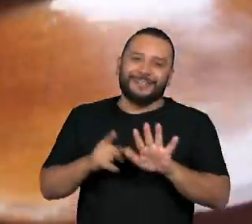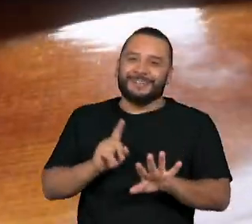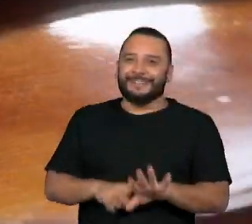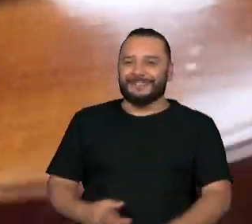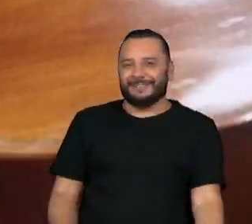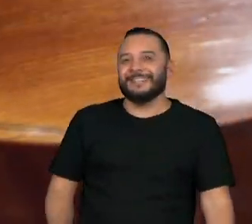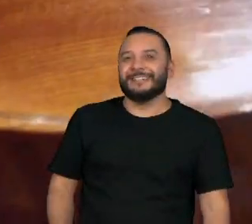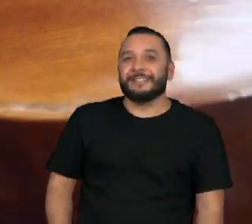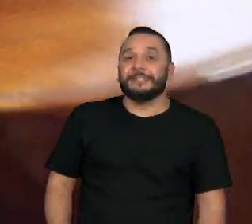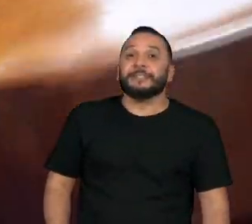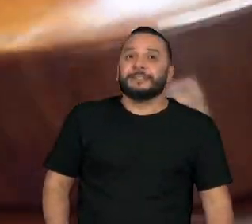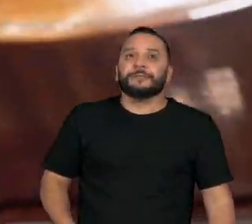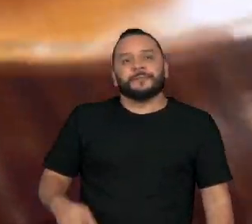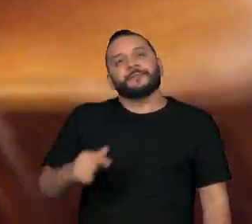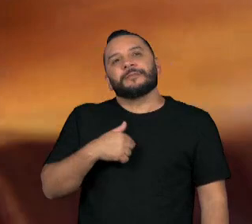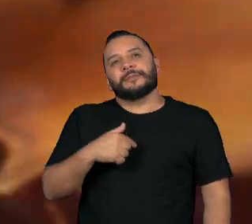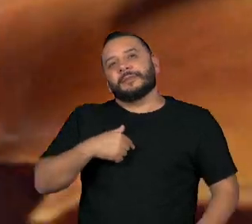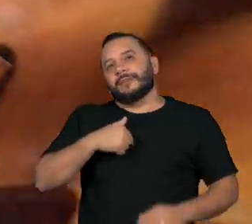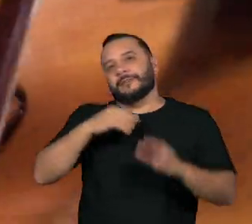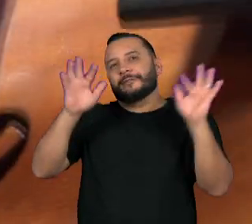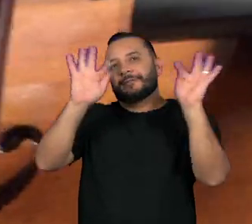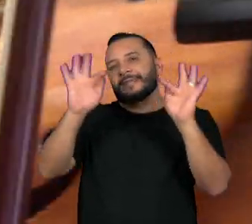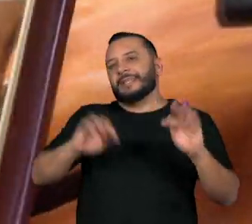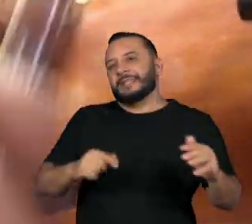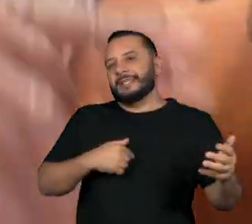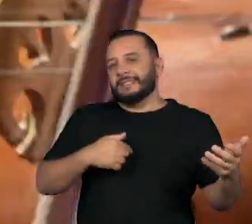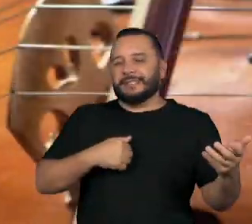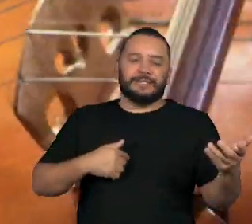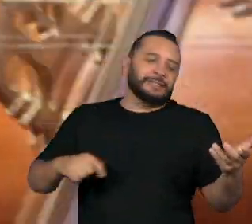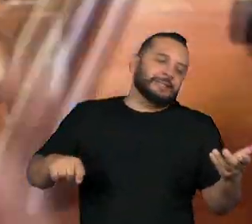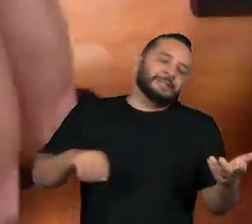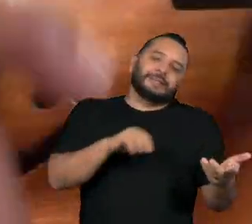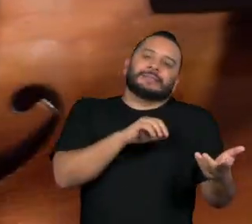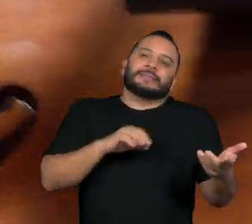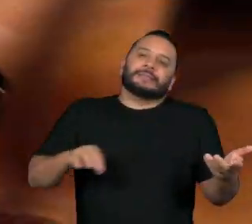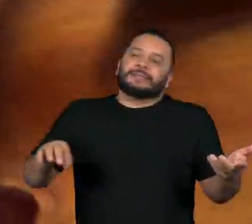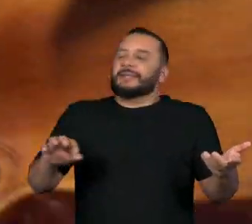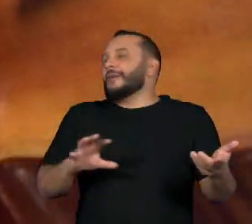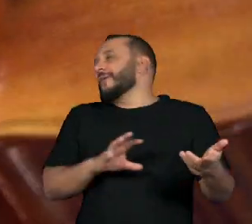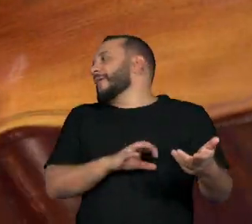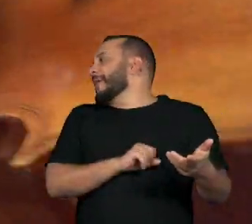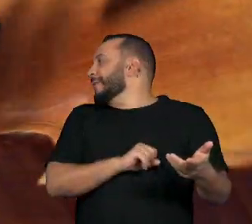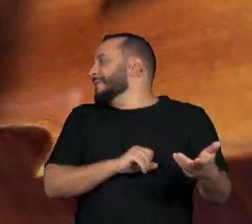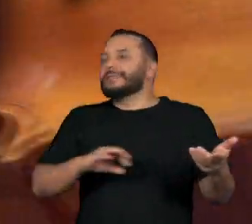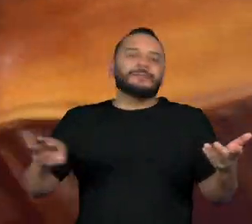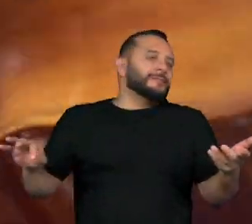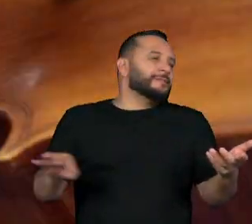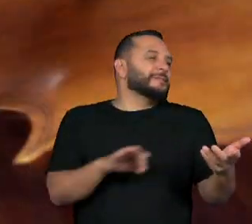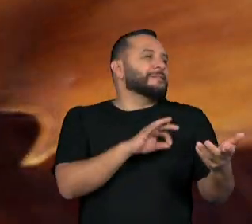todo mundo pudesse ser feliz assim, fazer o que gosta. Porque quando a gente faz o que gosta, parece que nem cansa.